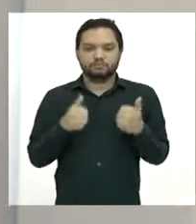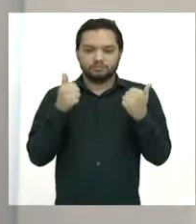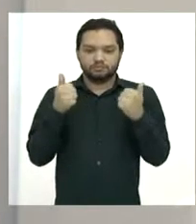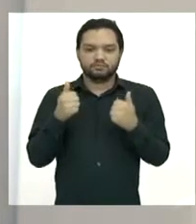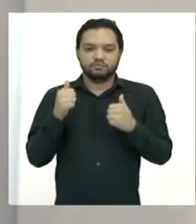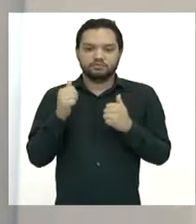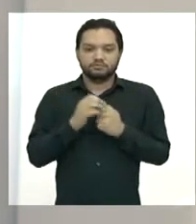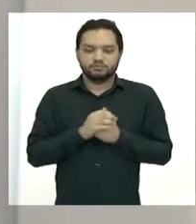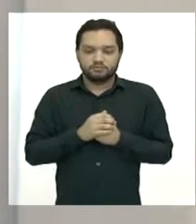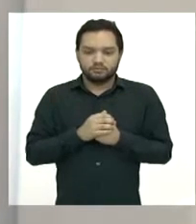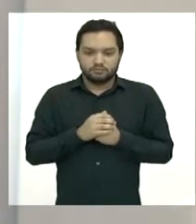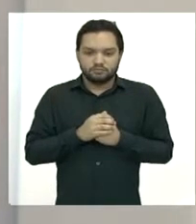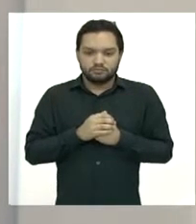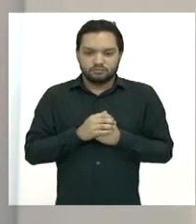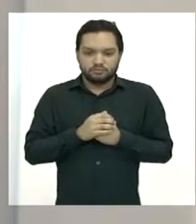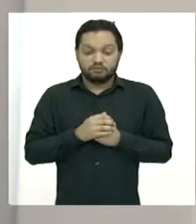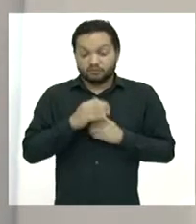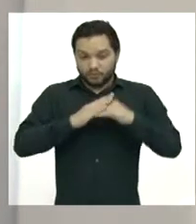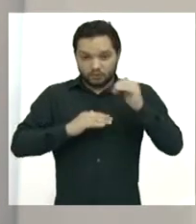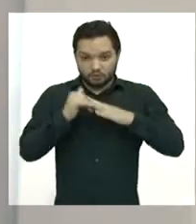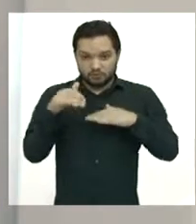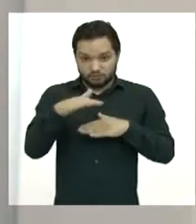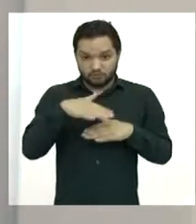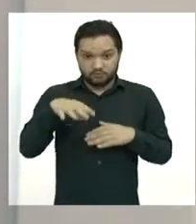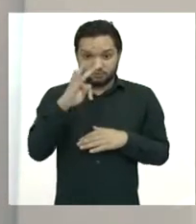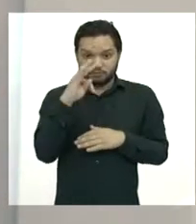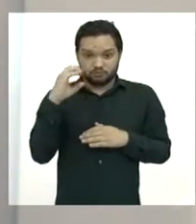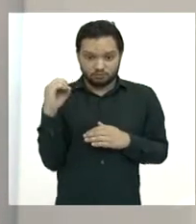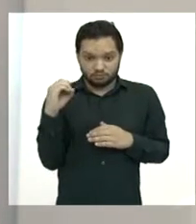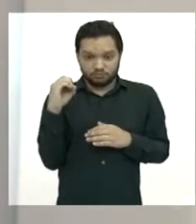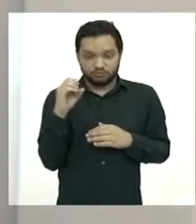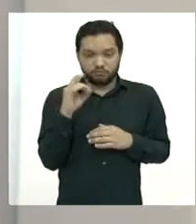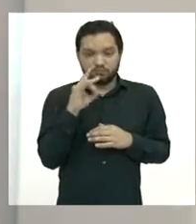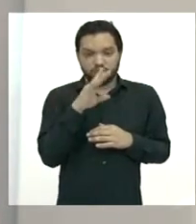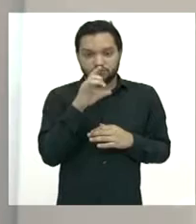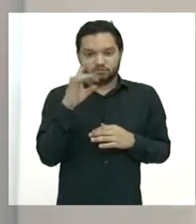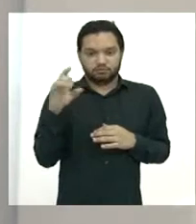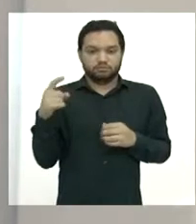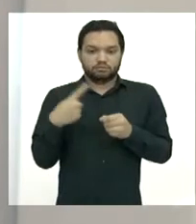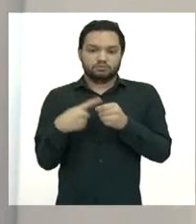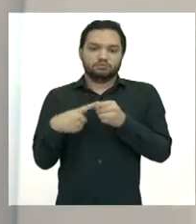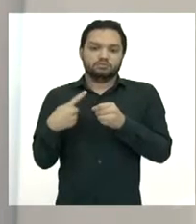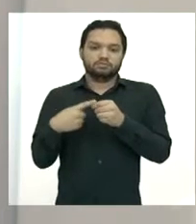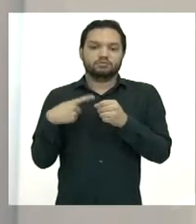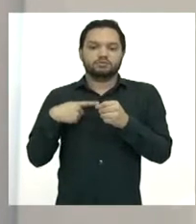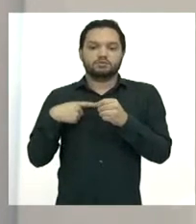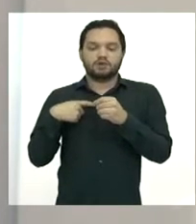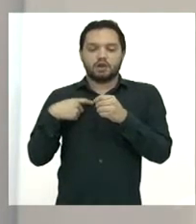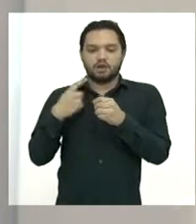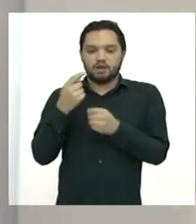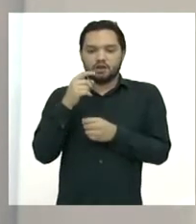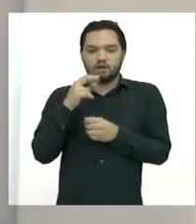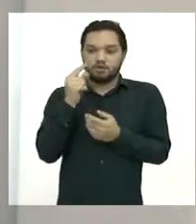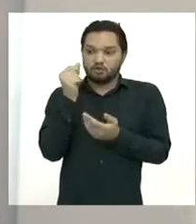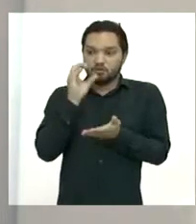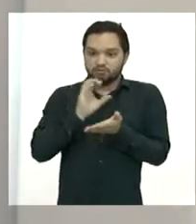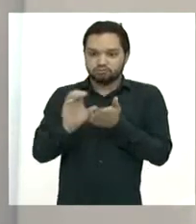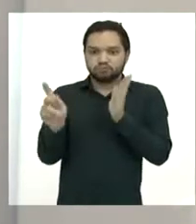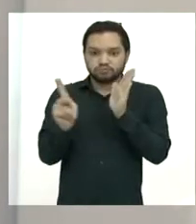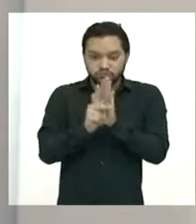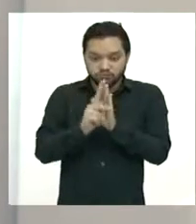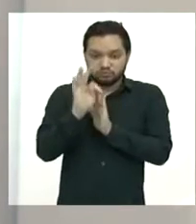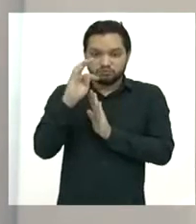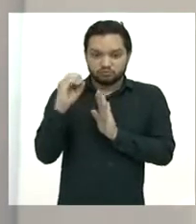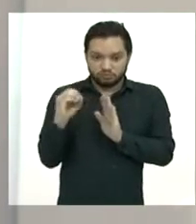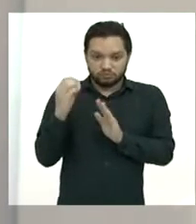de fisioterapia e terapia ocupacional, cada interior tem uma verba específica para elas. Então, no meu interior, na